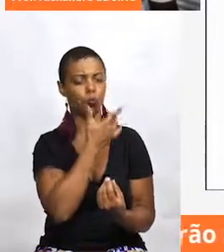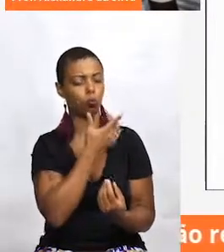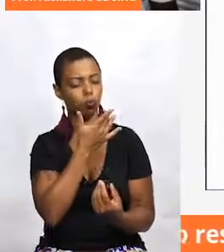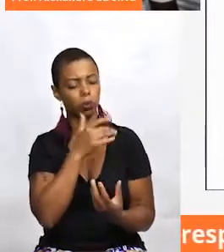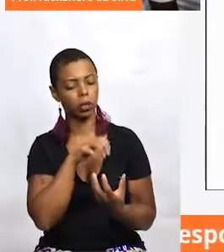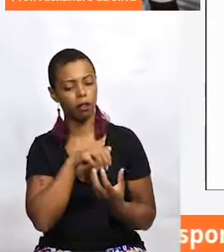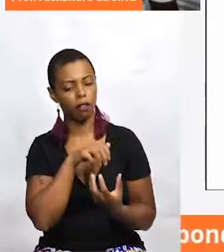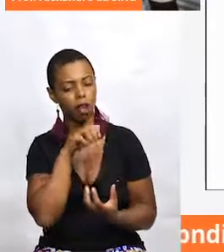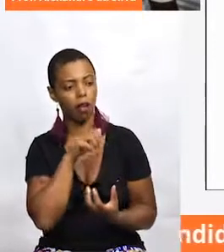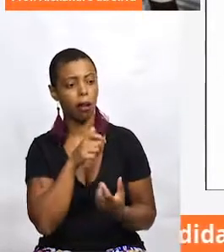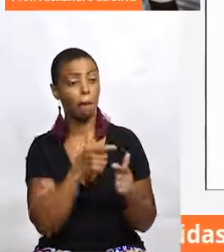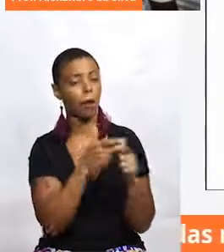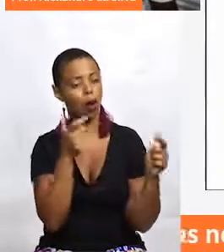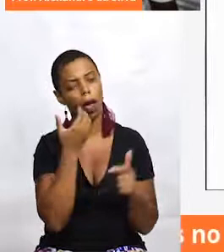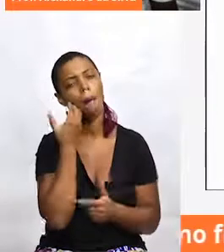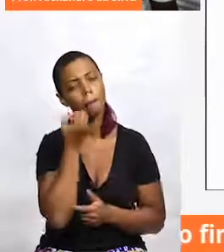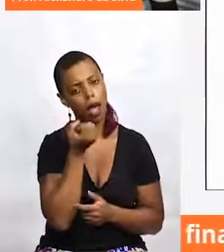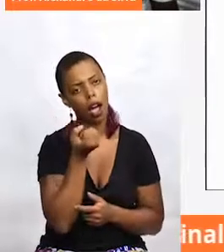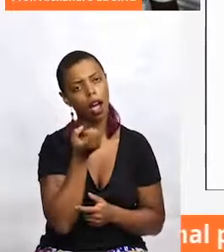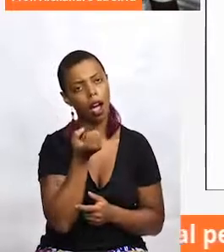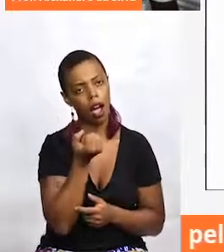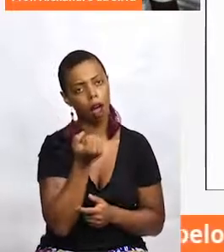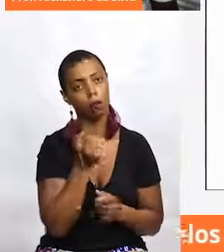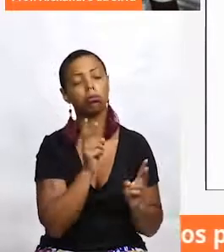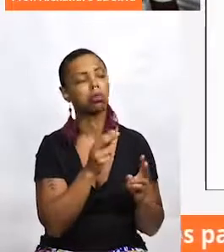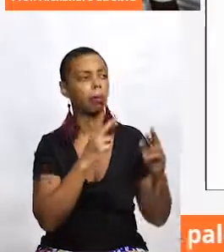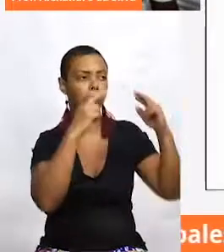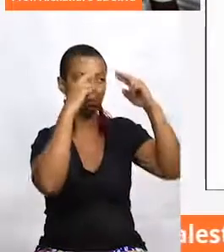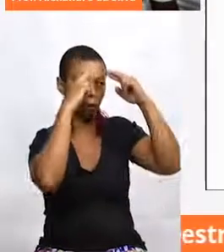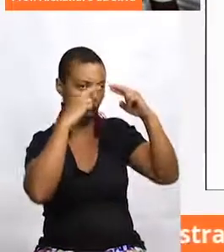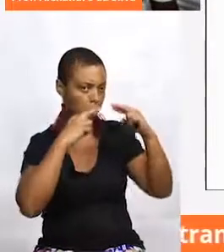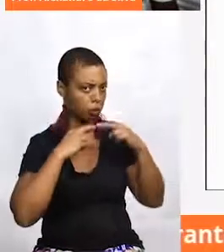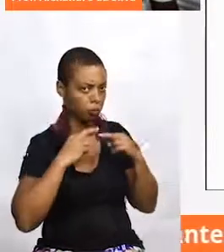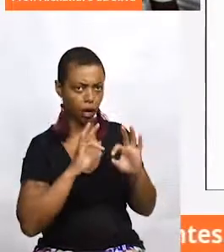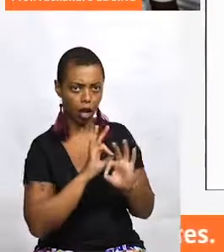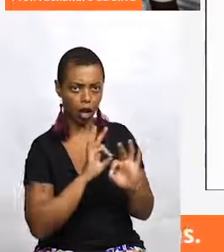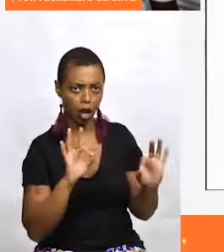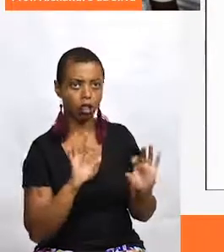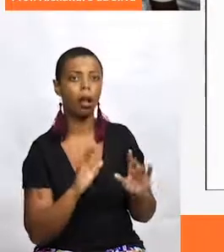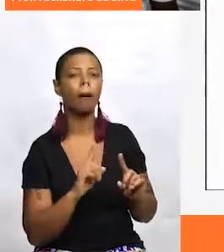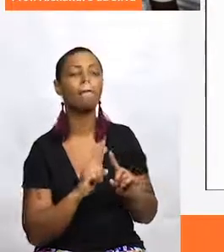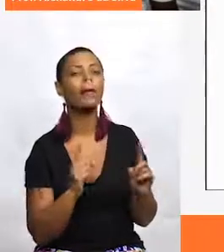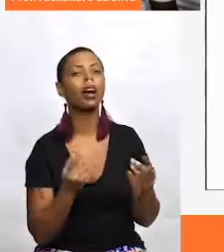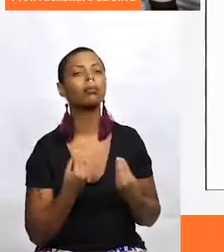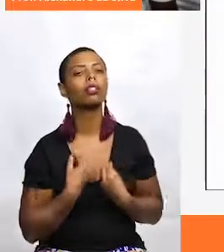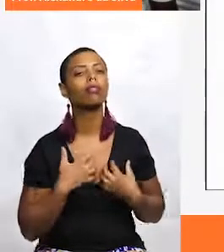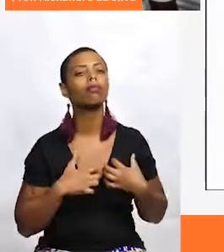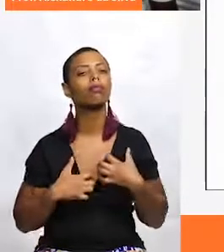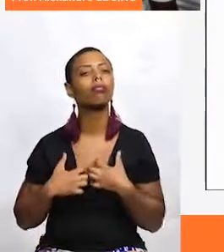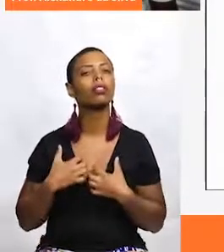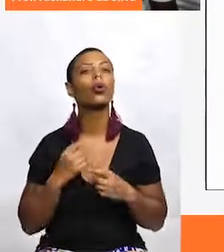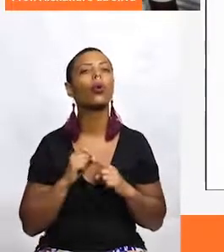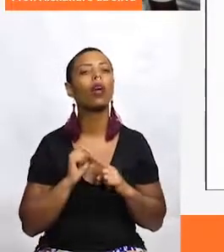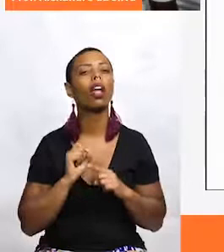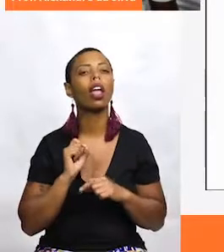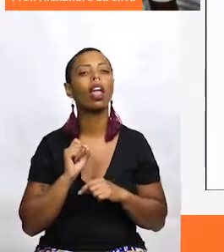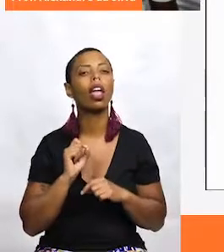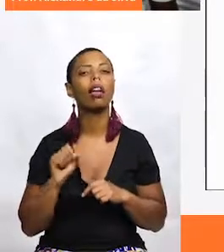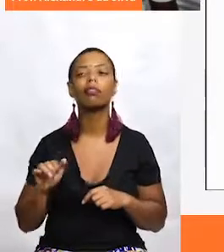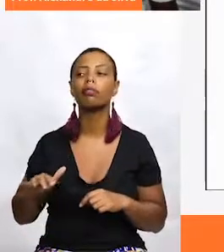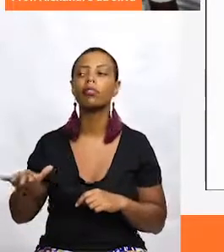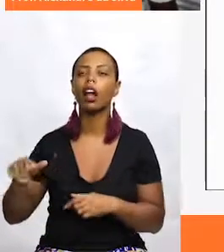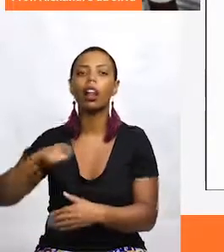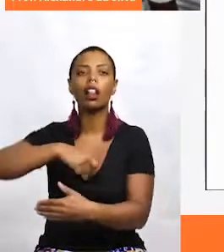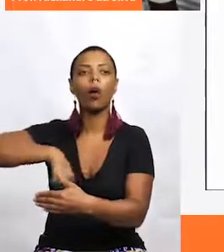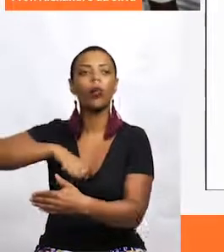idosos, brancos na maioria, sempre muito respeitosos comigo, mas eu sempre ficava incomodado com o pessoal da cozinha, sabe,